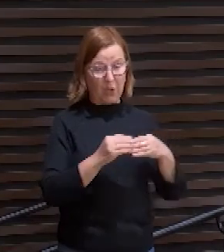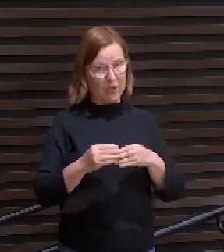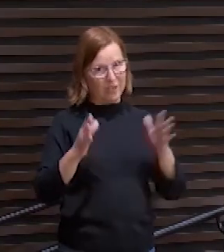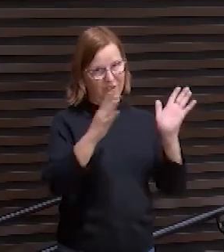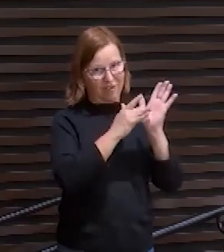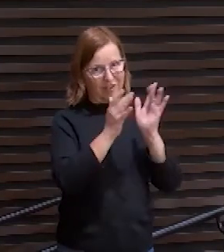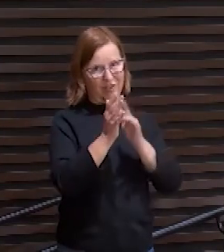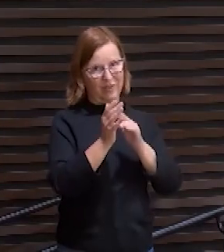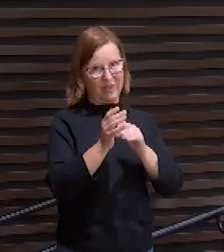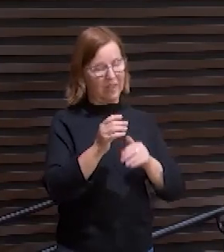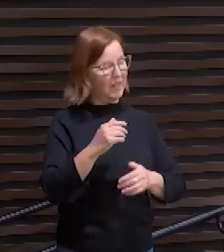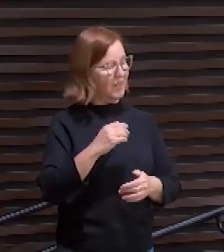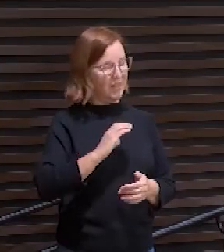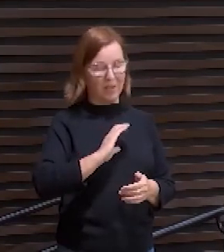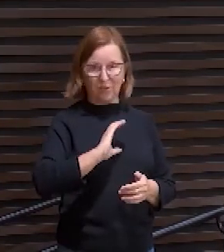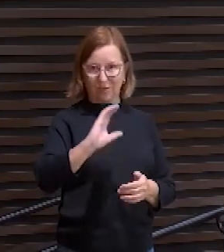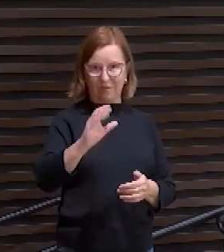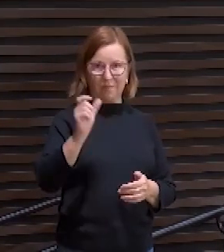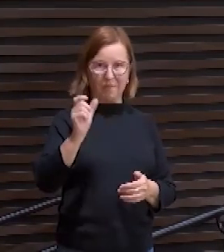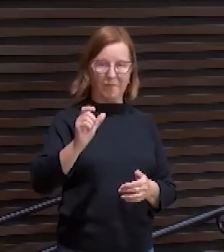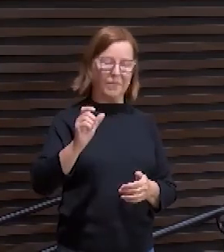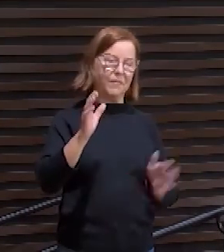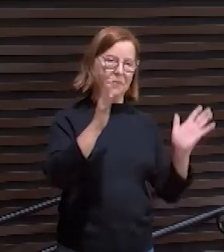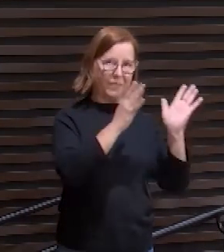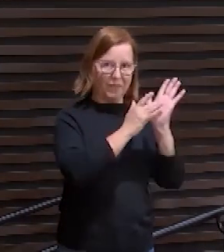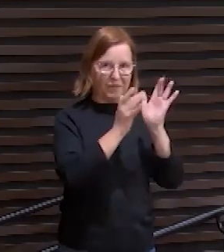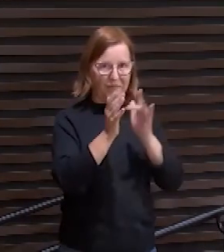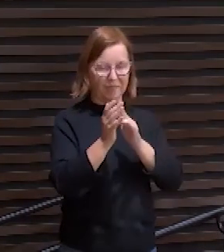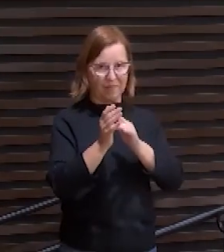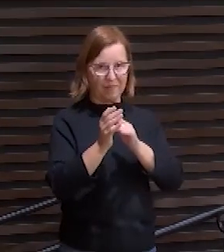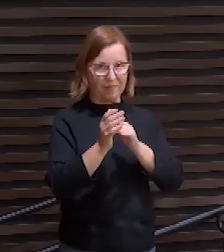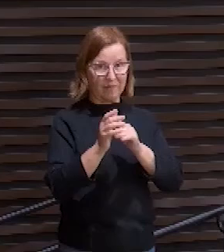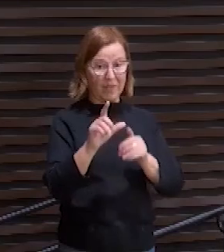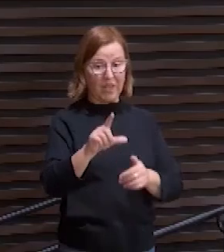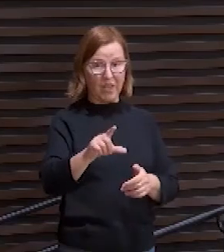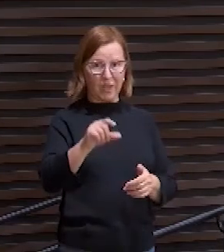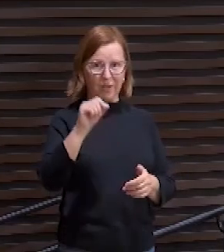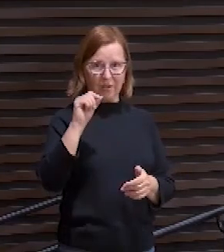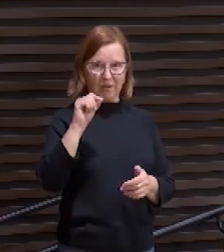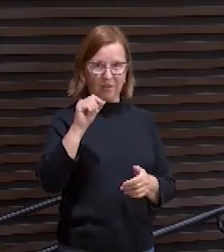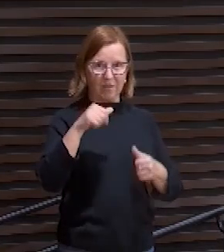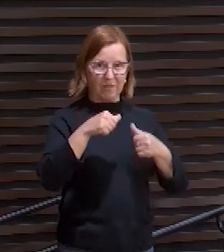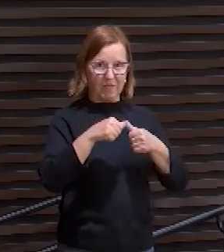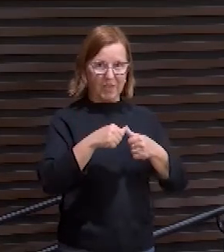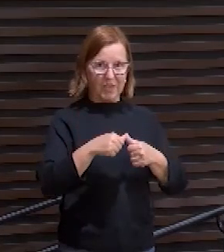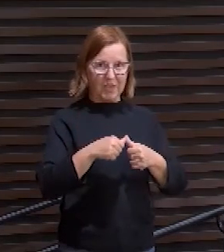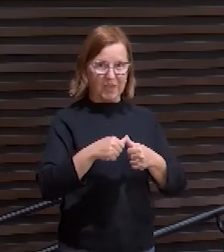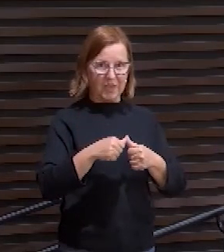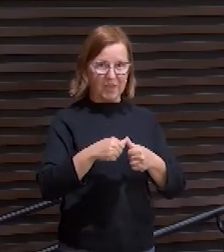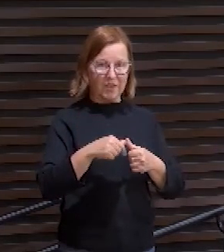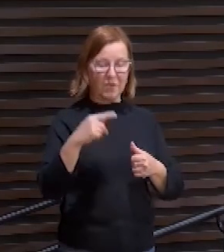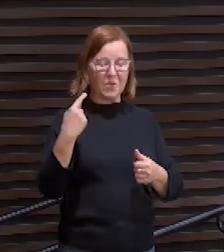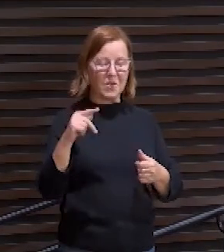não confiou na palavra de Jesus e preferiu ficar com as suas